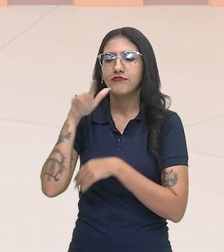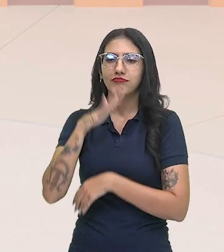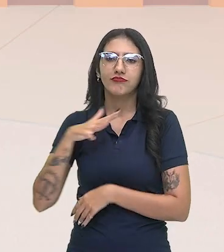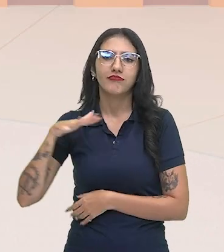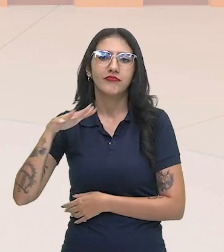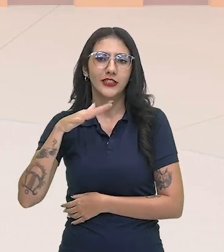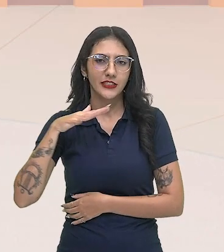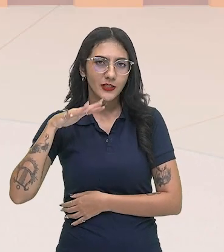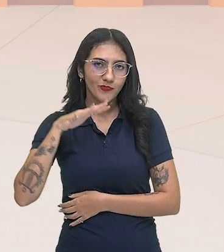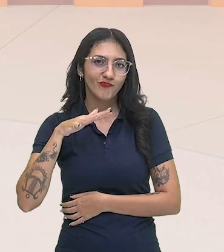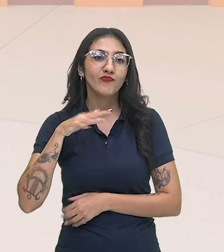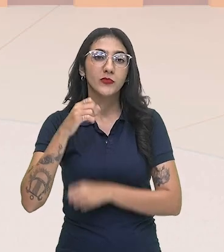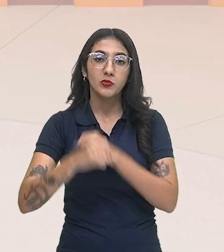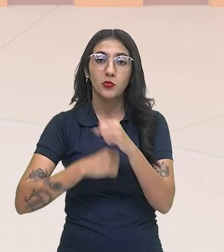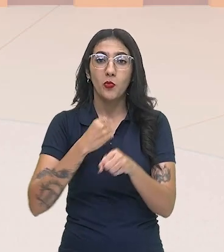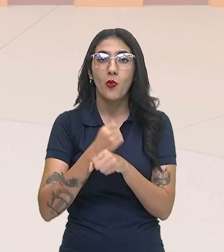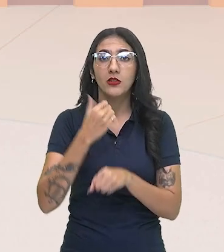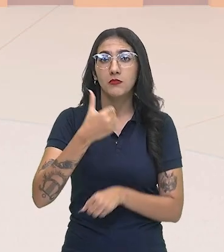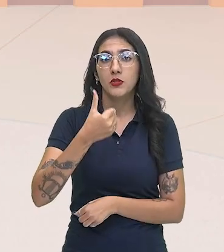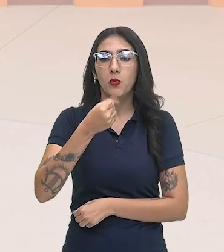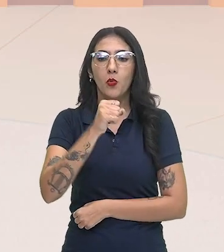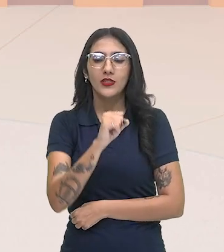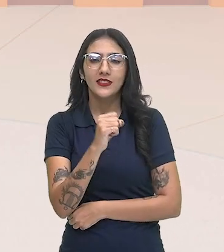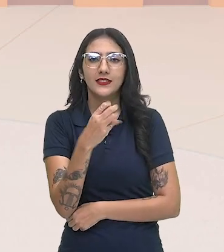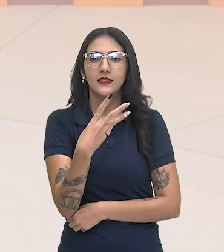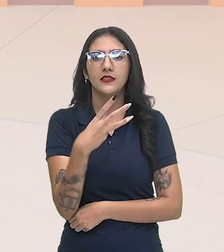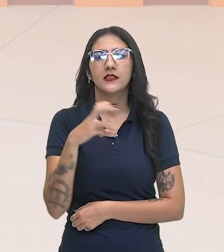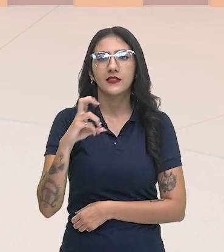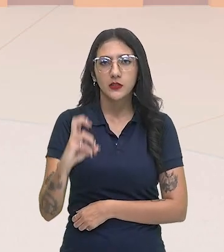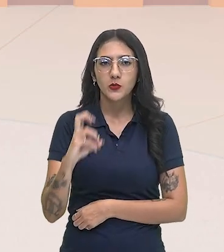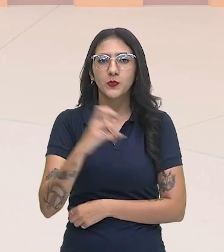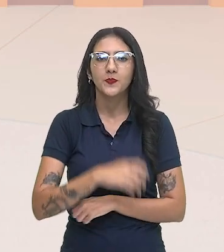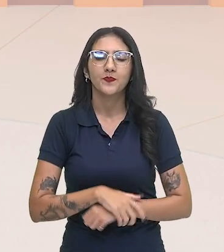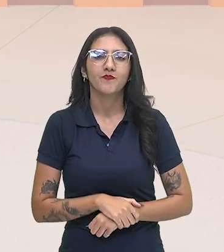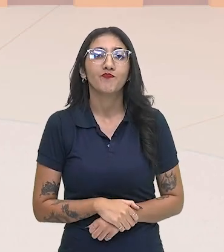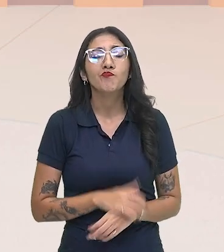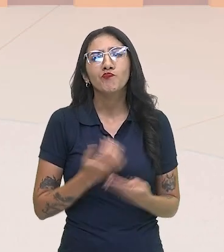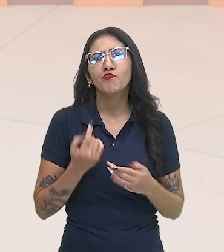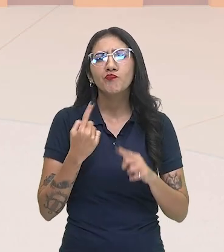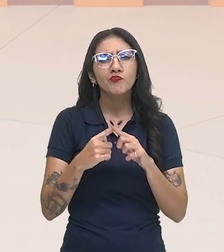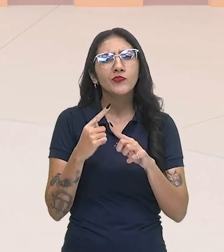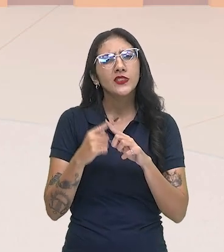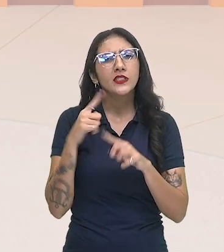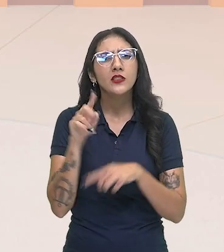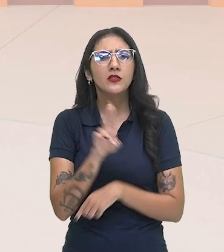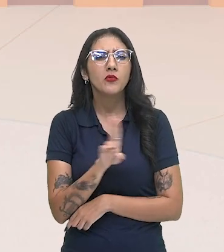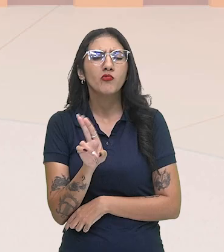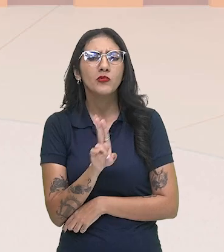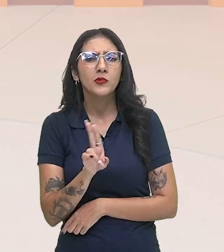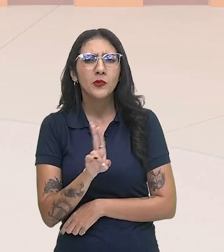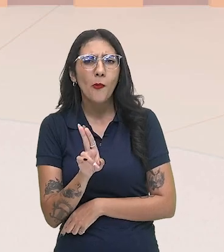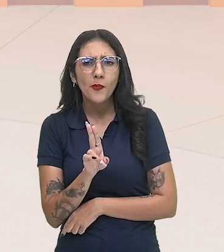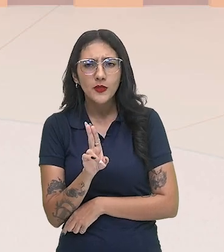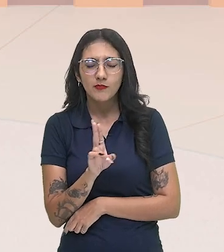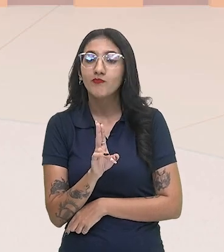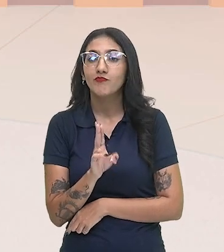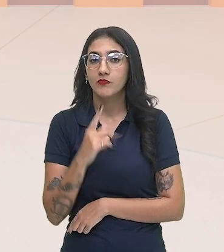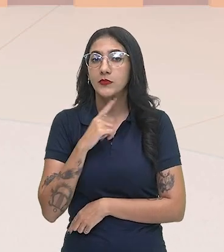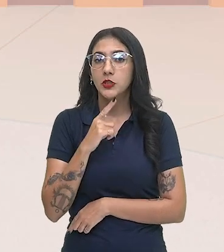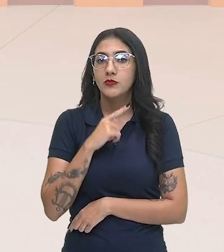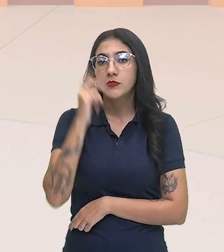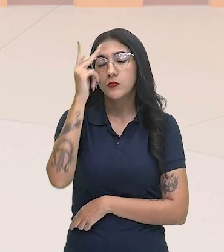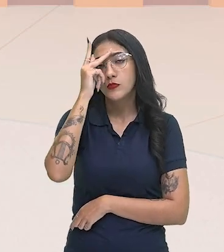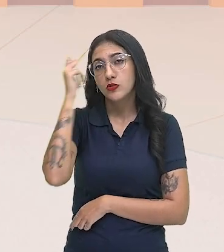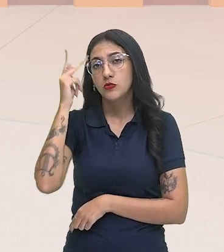Grão-Pará no ano de 1835. Ela foi assim denominada porque dela participou a